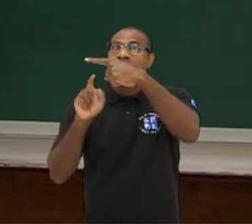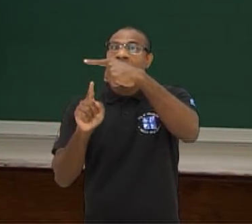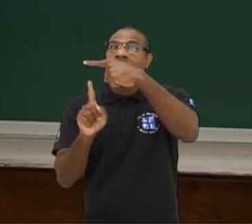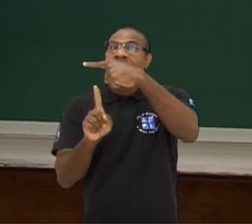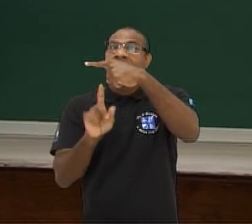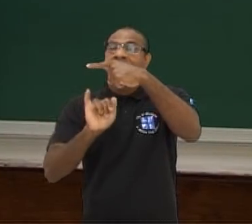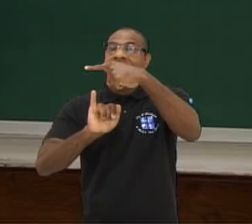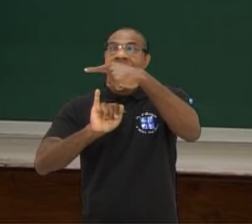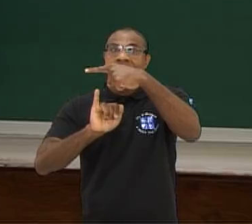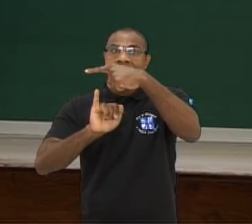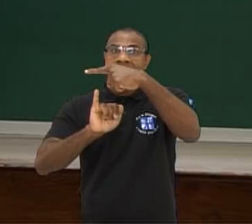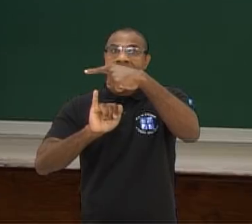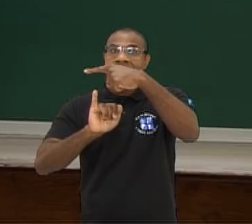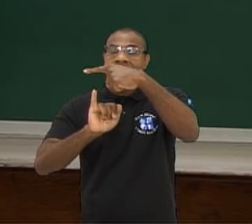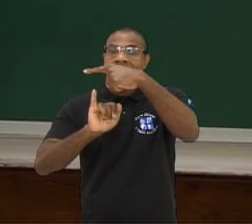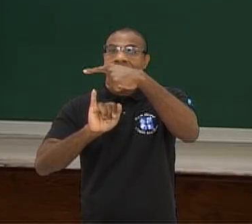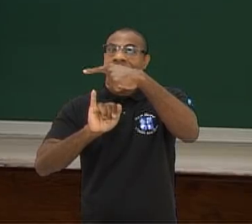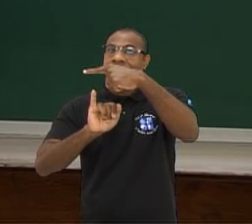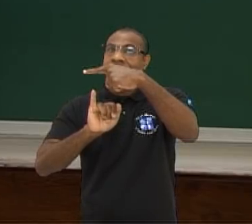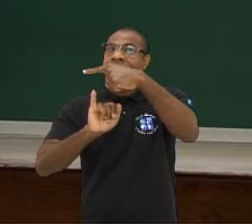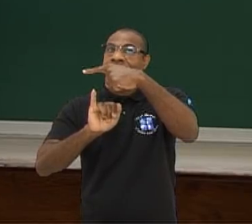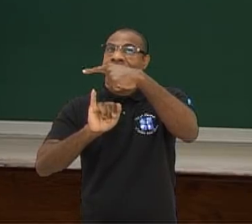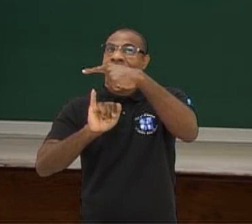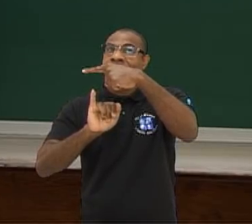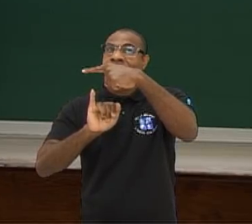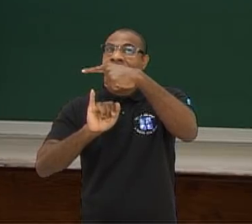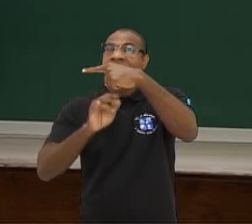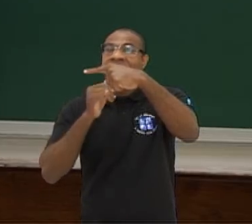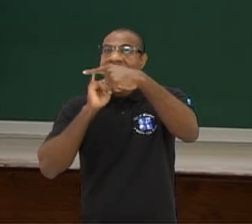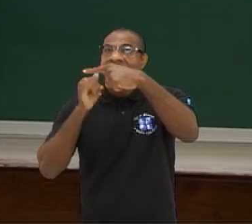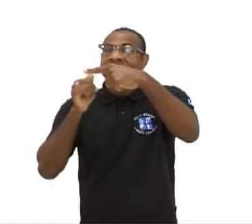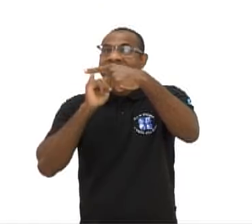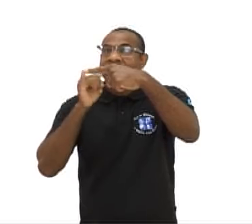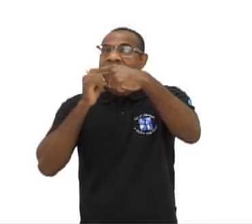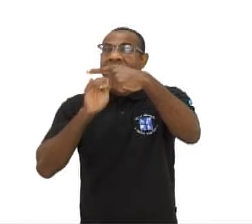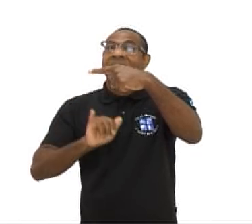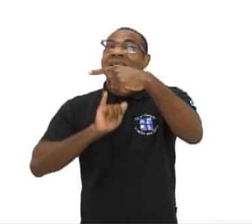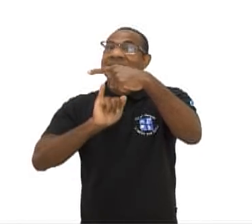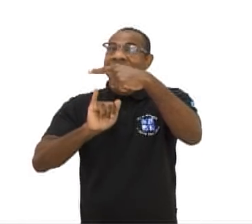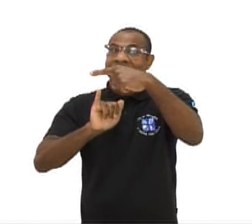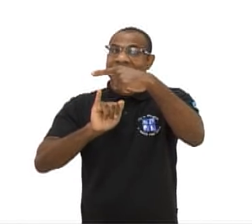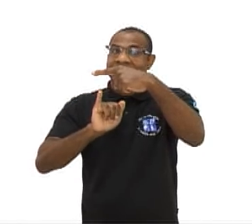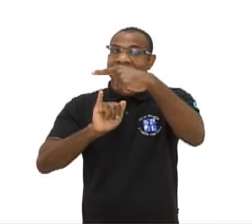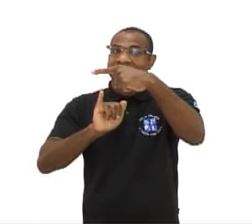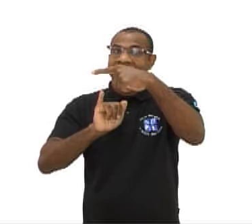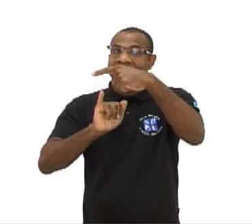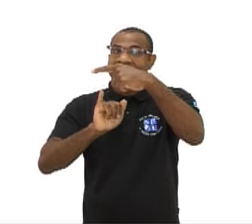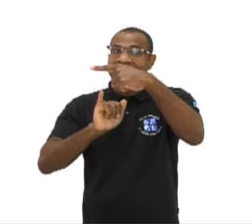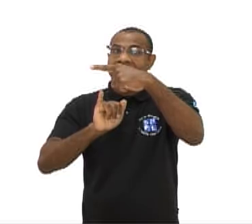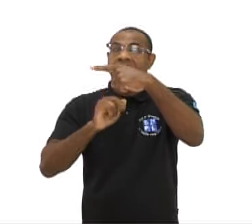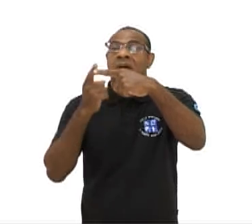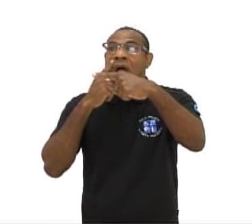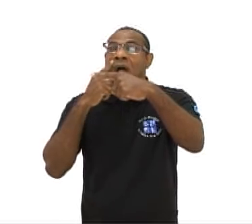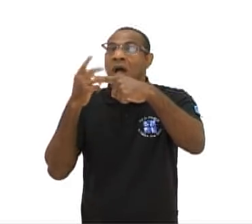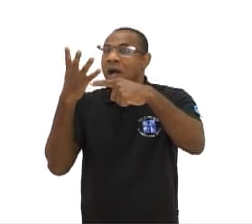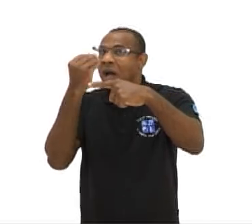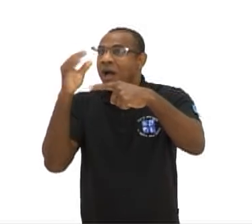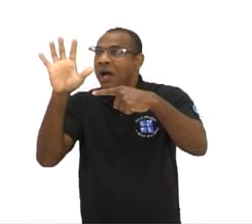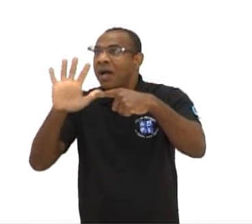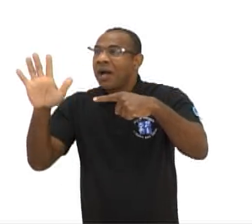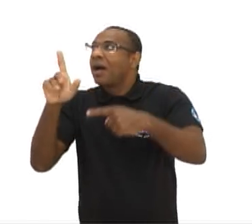corrente elétrica I. E olha só no desenho que eu coloquei ali para vocês. O que está acontecendo? É